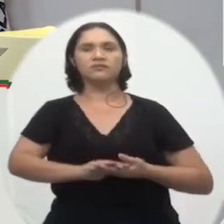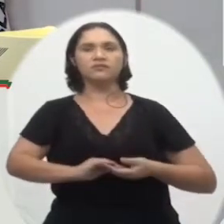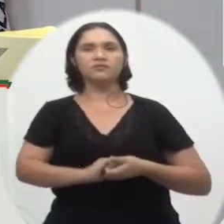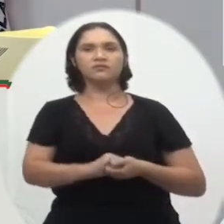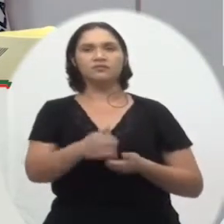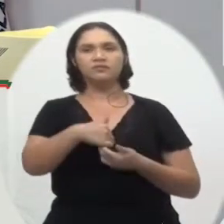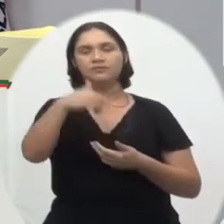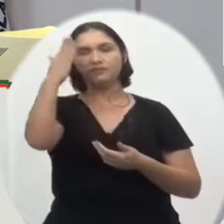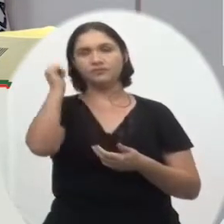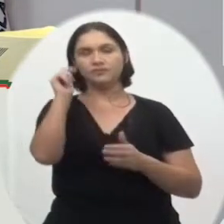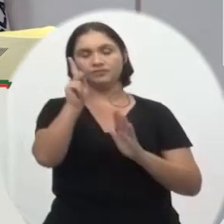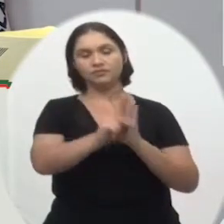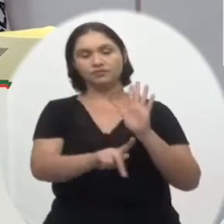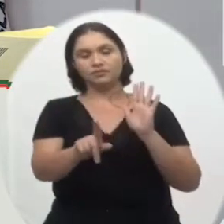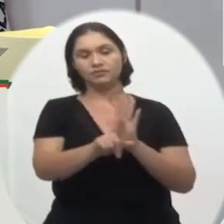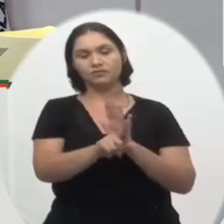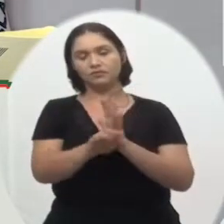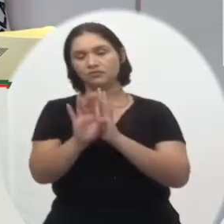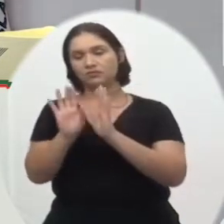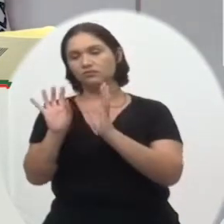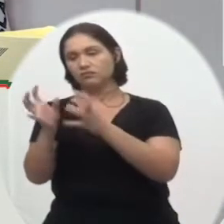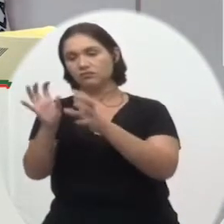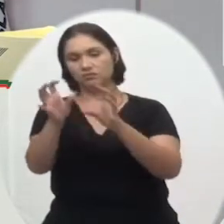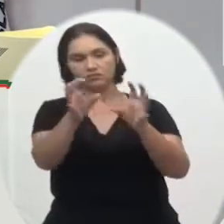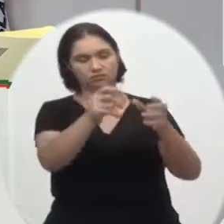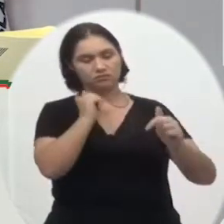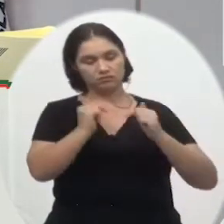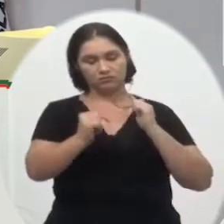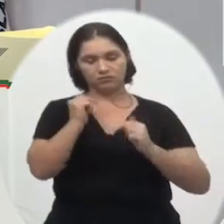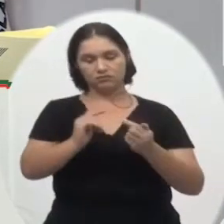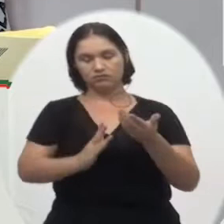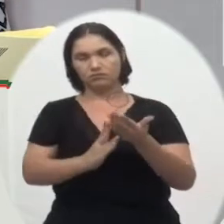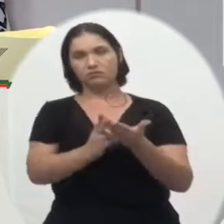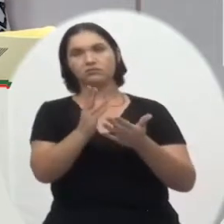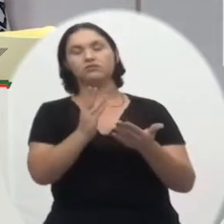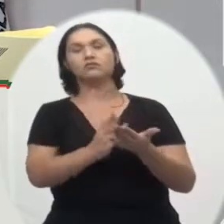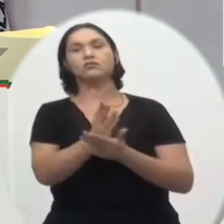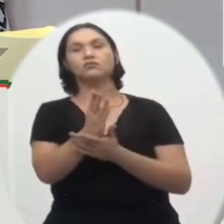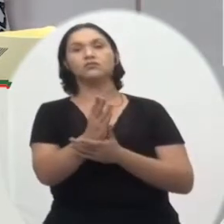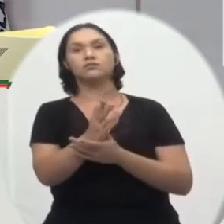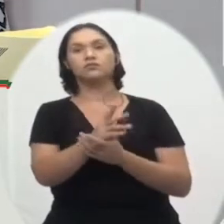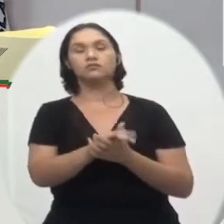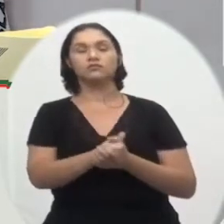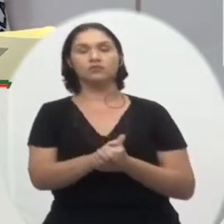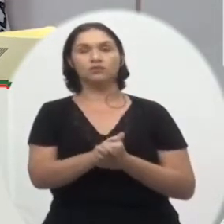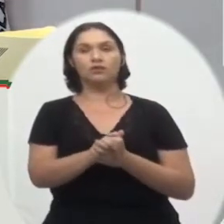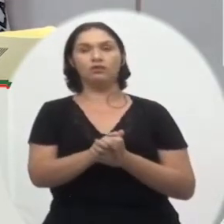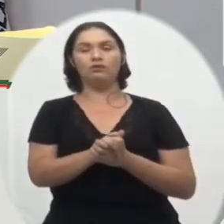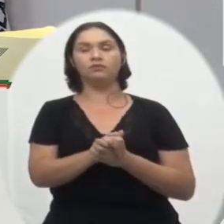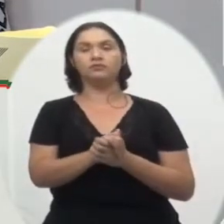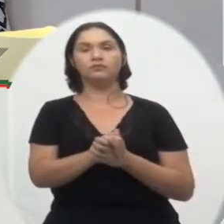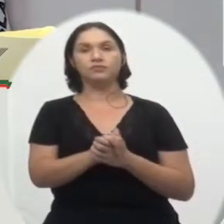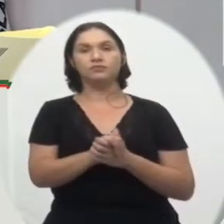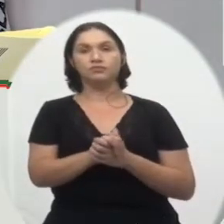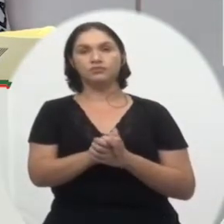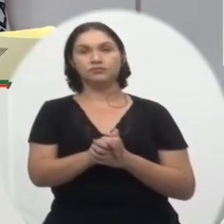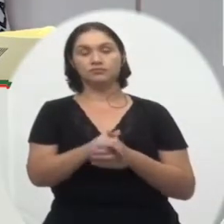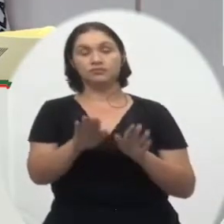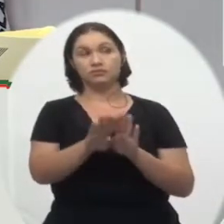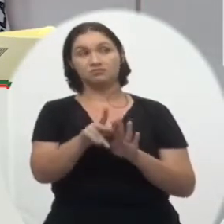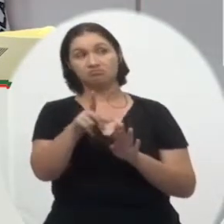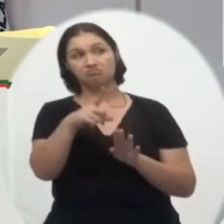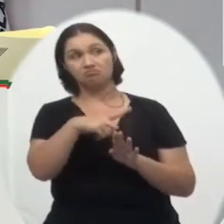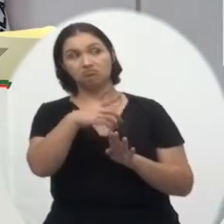Eu sei que o projeto já tramitou, eu sei que o projeto já passou com as suas variáveis, com abstenções,